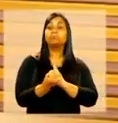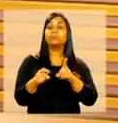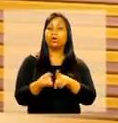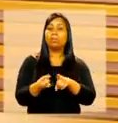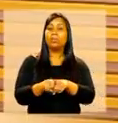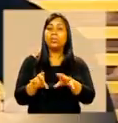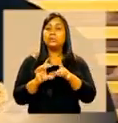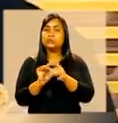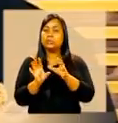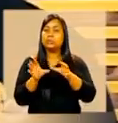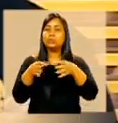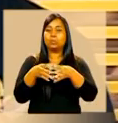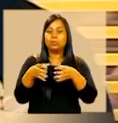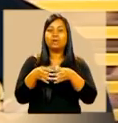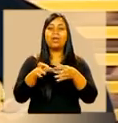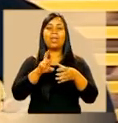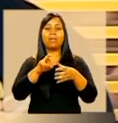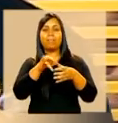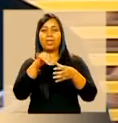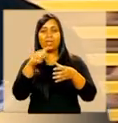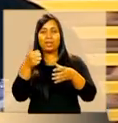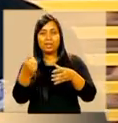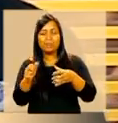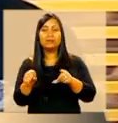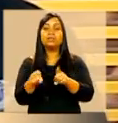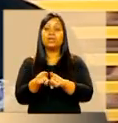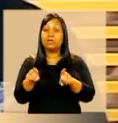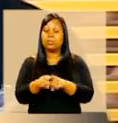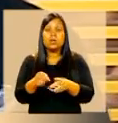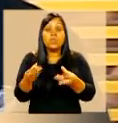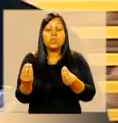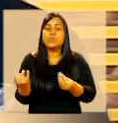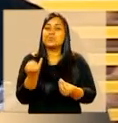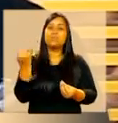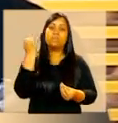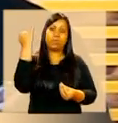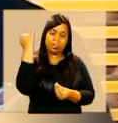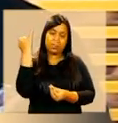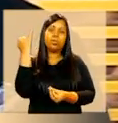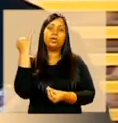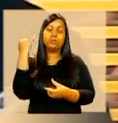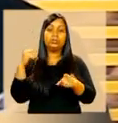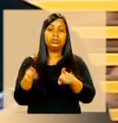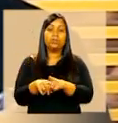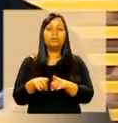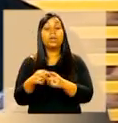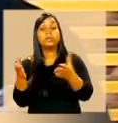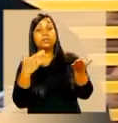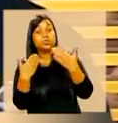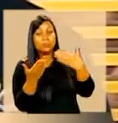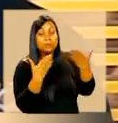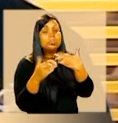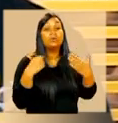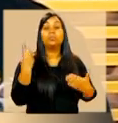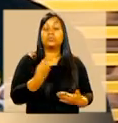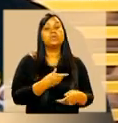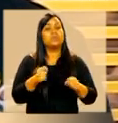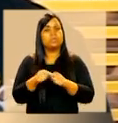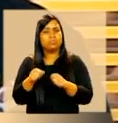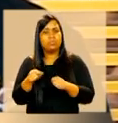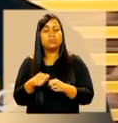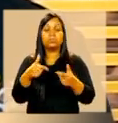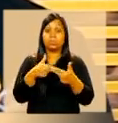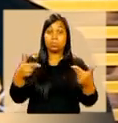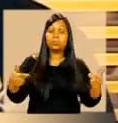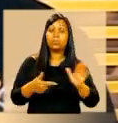em comunidades ribeirinhas, quilombolas. Então é muito importante, inclusive nos bate-papos que nós fazemos, trazer